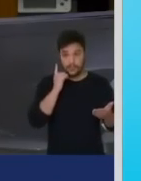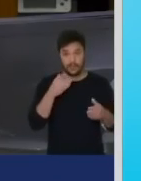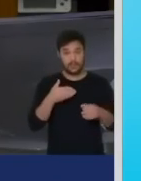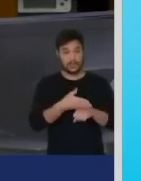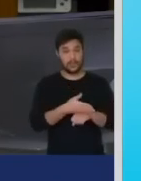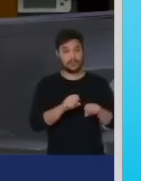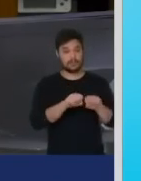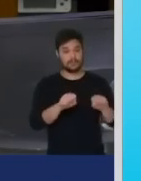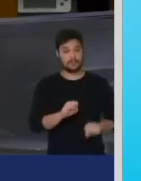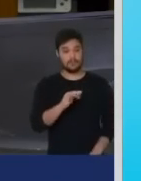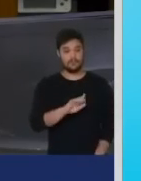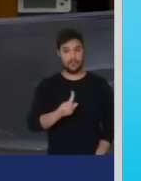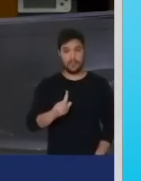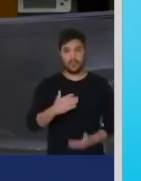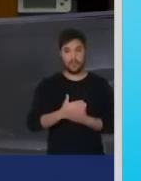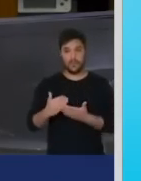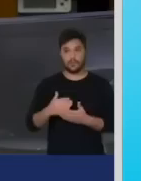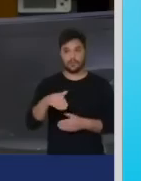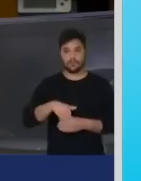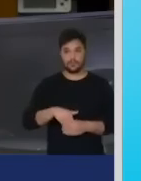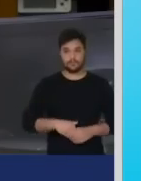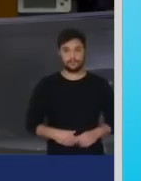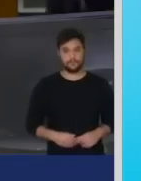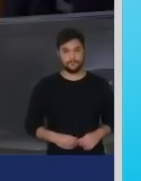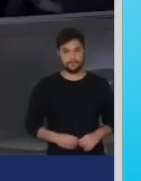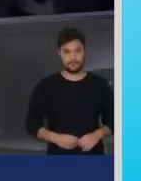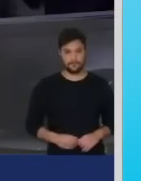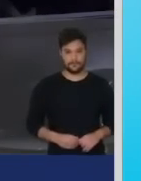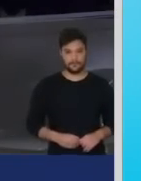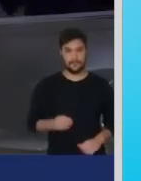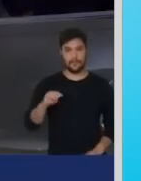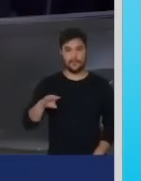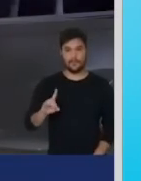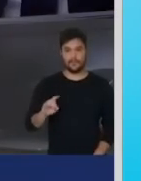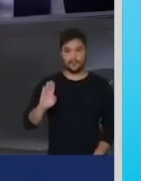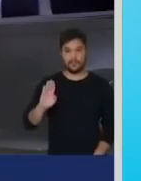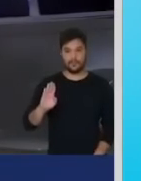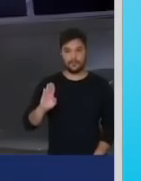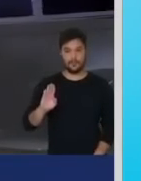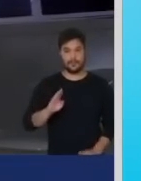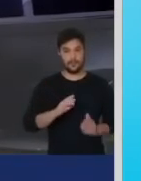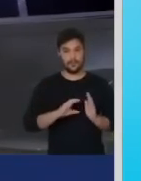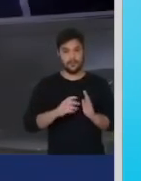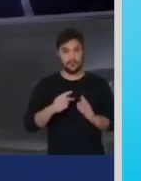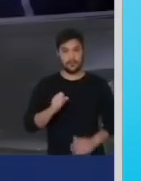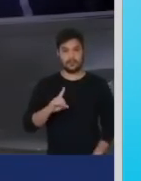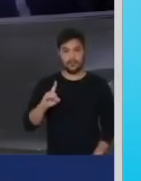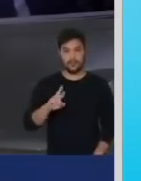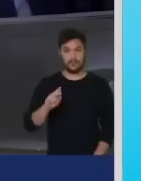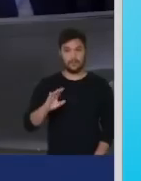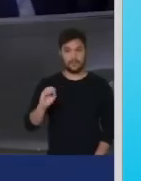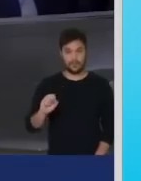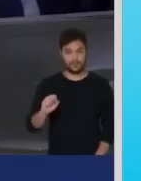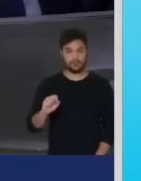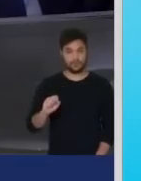que gera cofres e armários e malas cheias de dinheiro a prática não mudou não